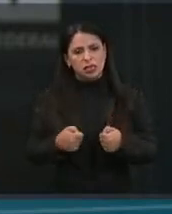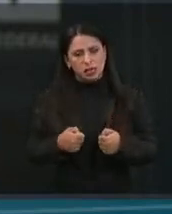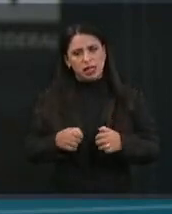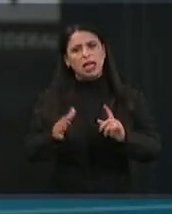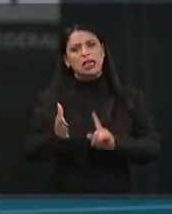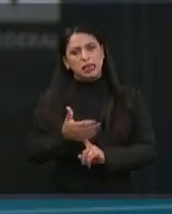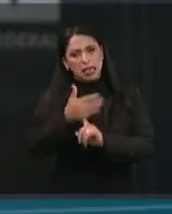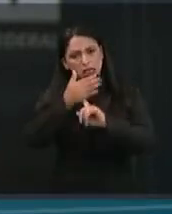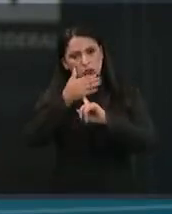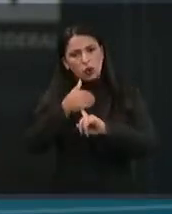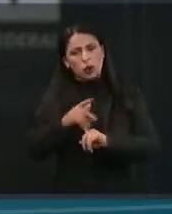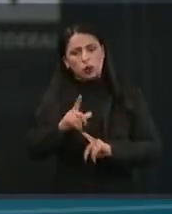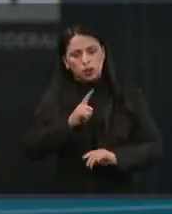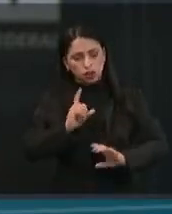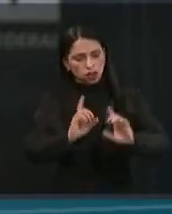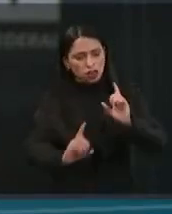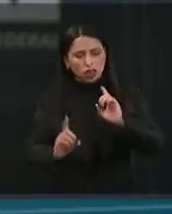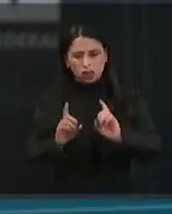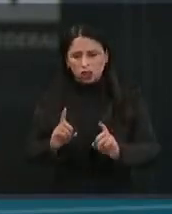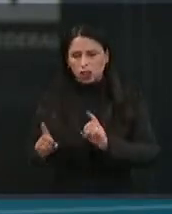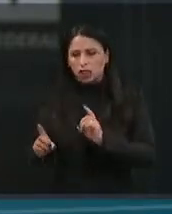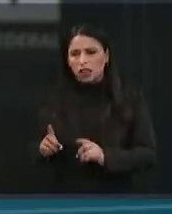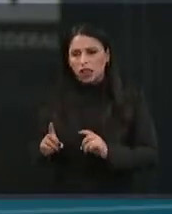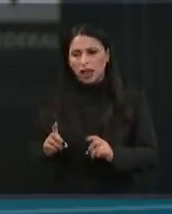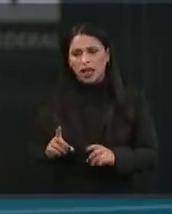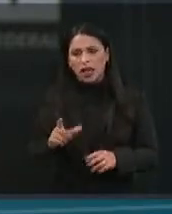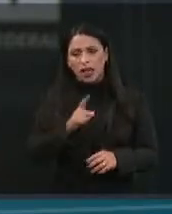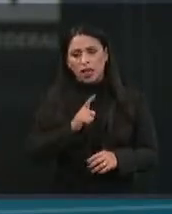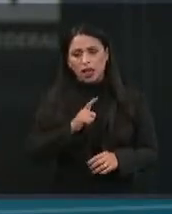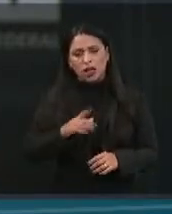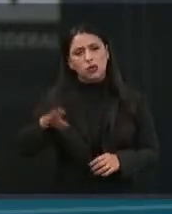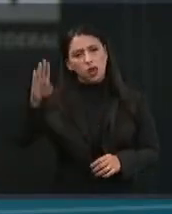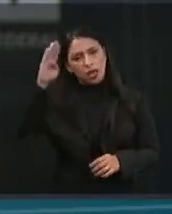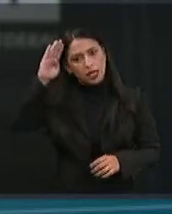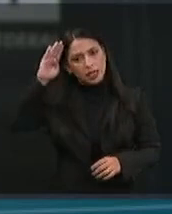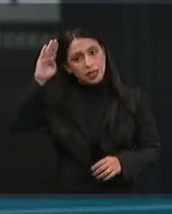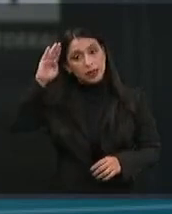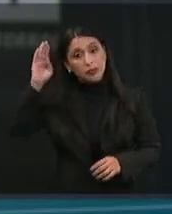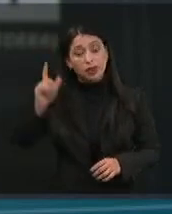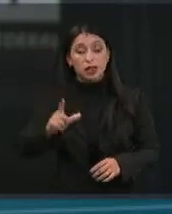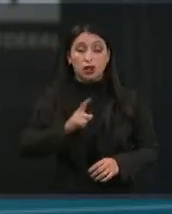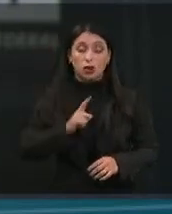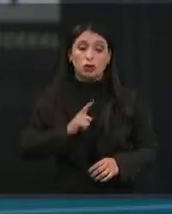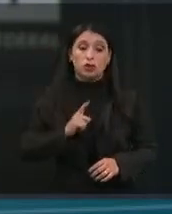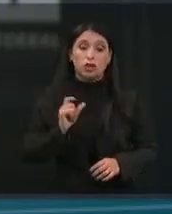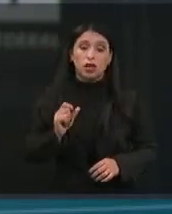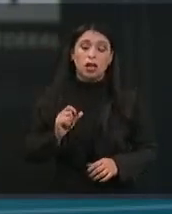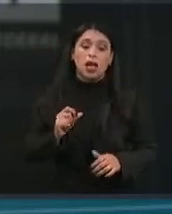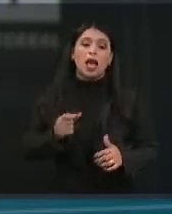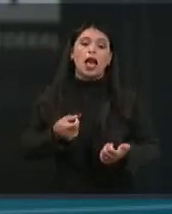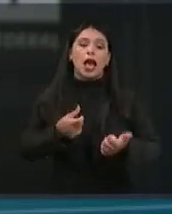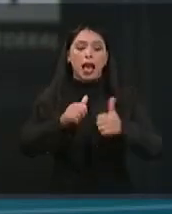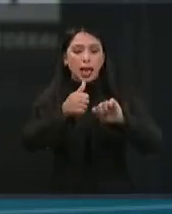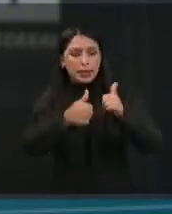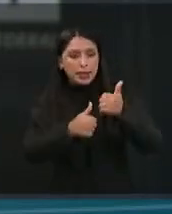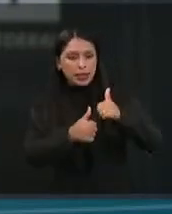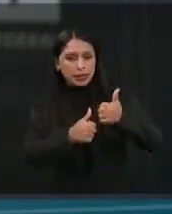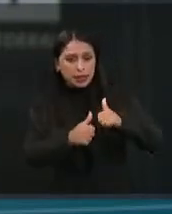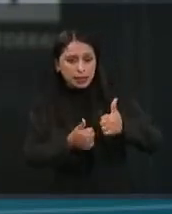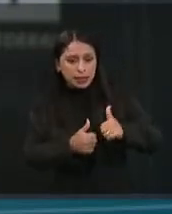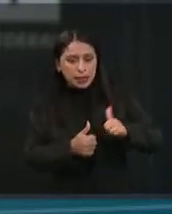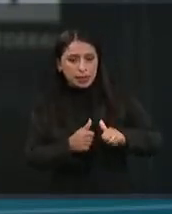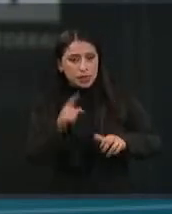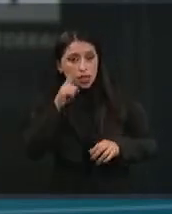tecnologia, padronização, diálogo com atores da sociedade civil e academia. A outra requer investimento em bons analistas de risco jurídico. As coisas não